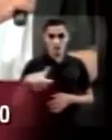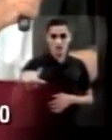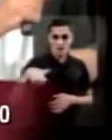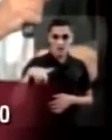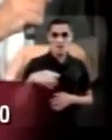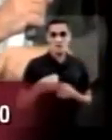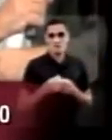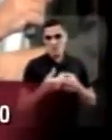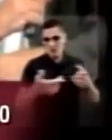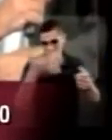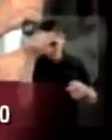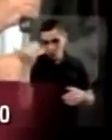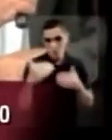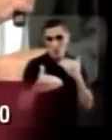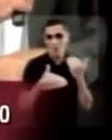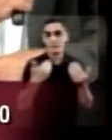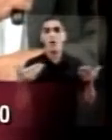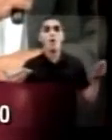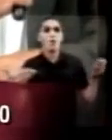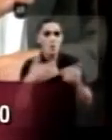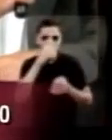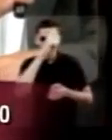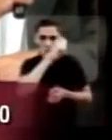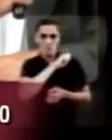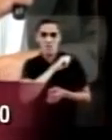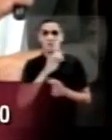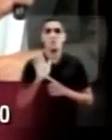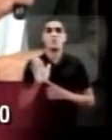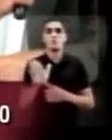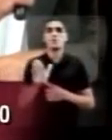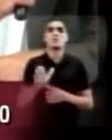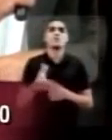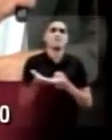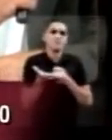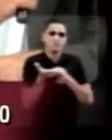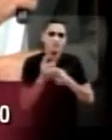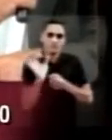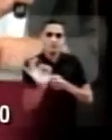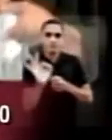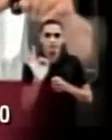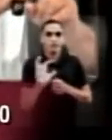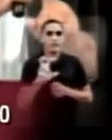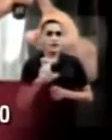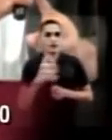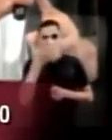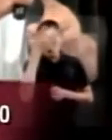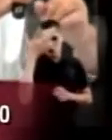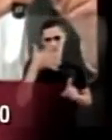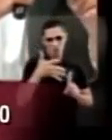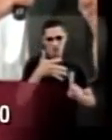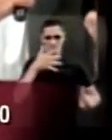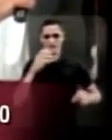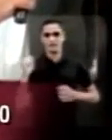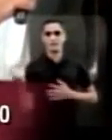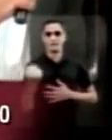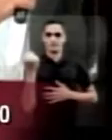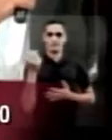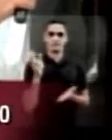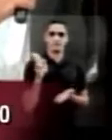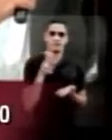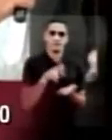Preto apresenta uma média móvel de 5 casos graves internados por